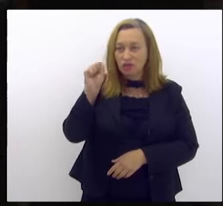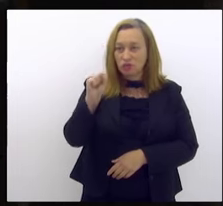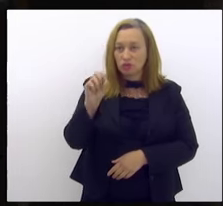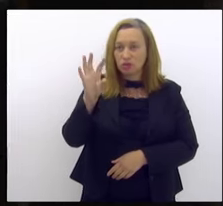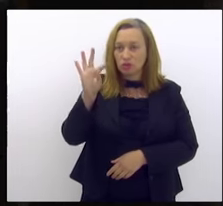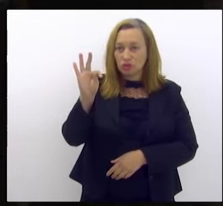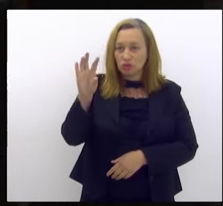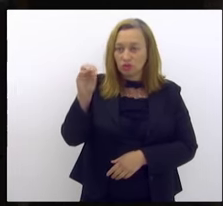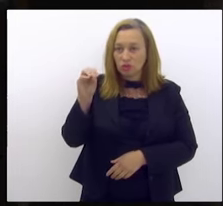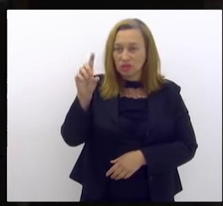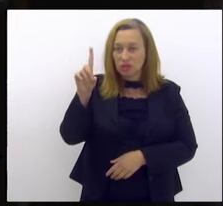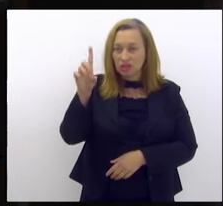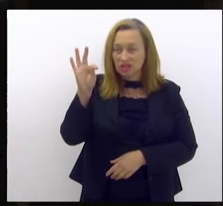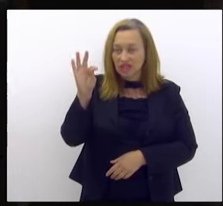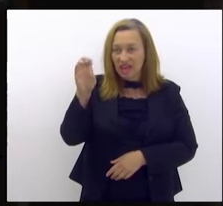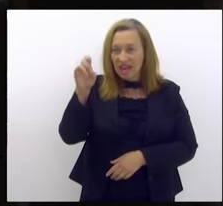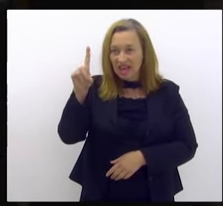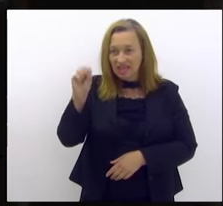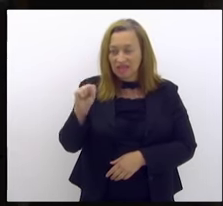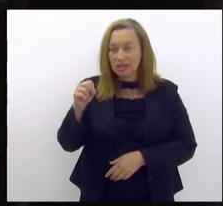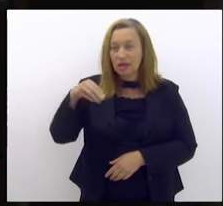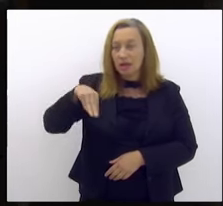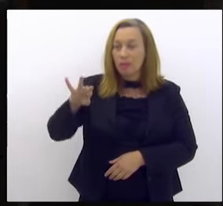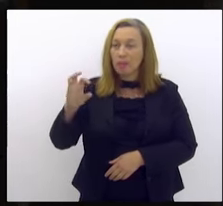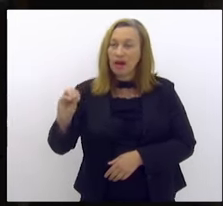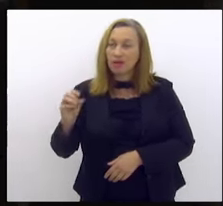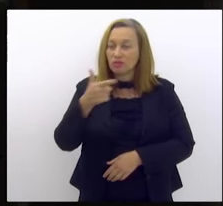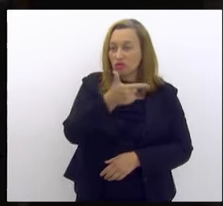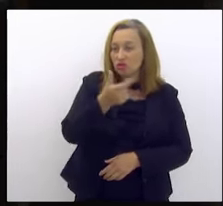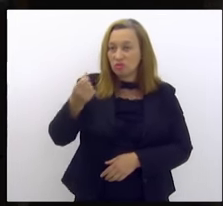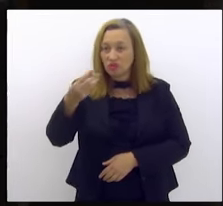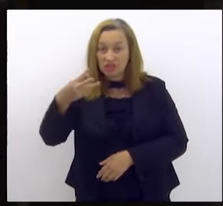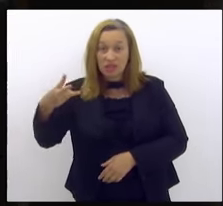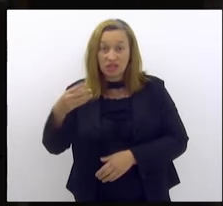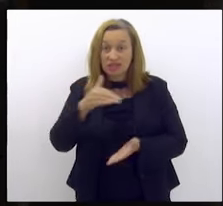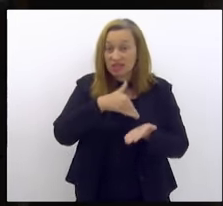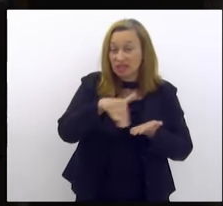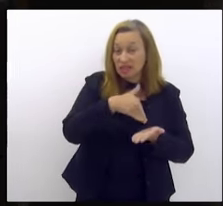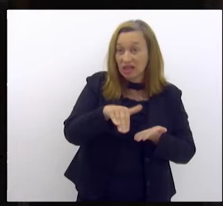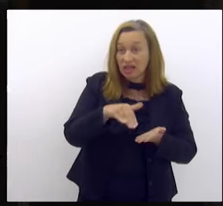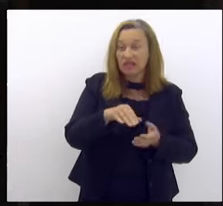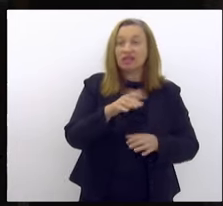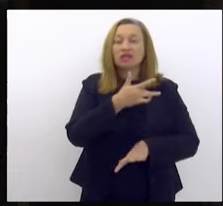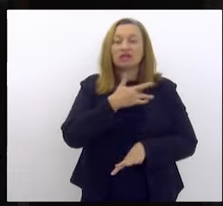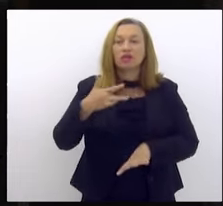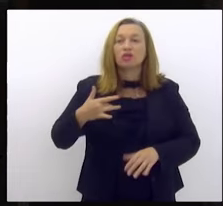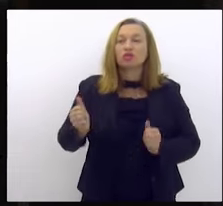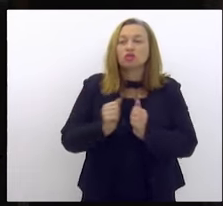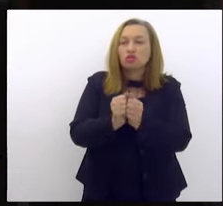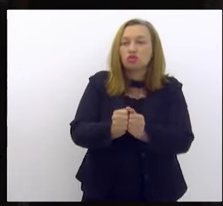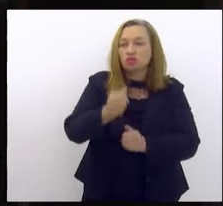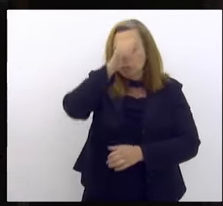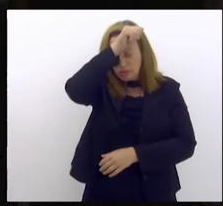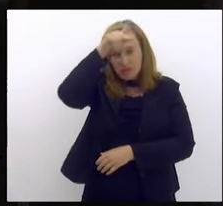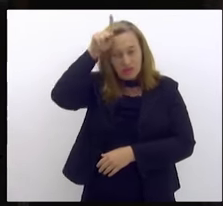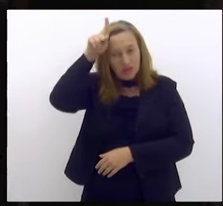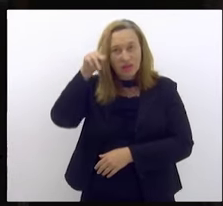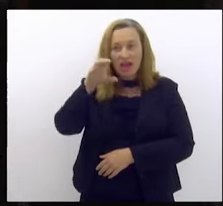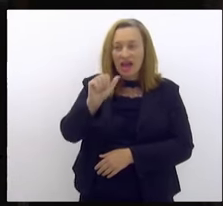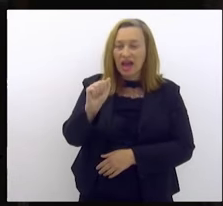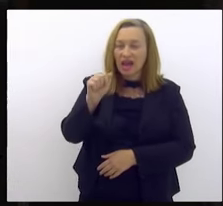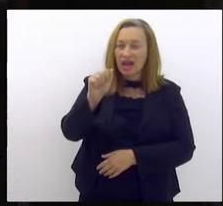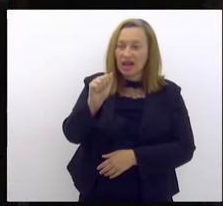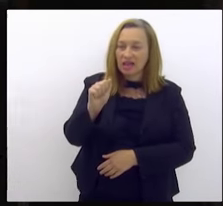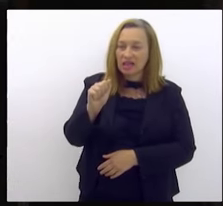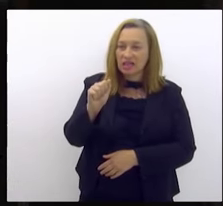de 2023. E por azar da secretária de Saúde, junto com o prefeito Axo Grael,